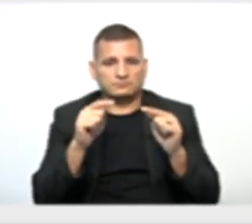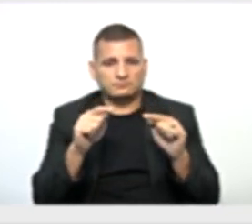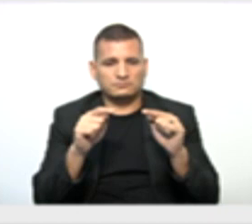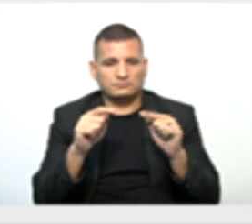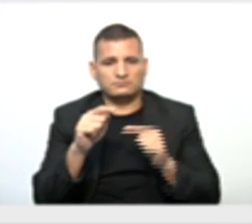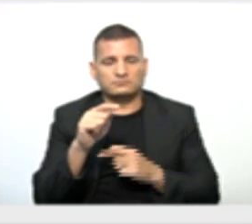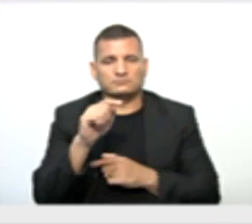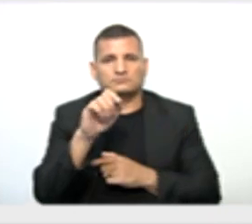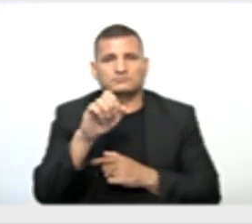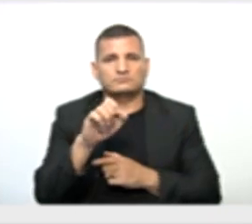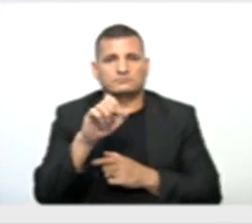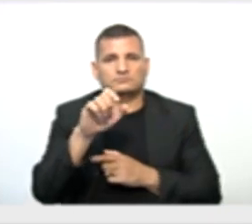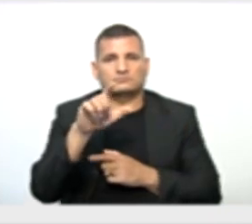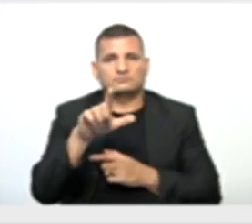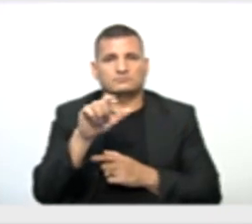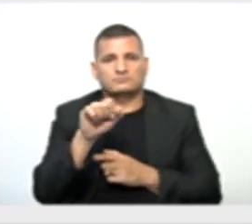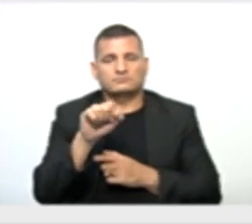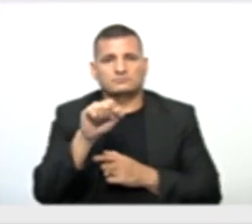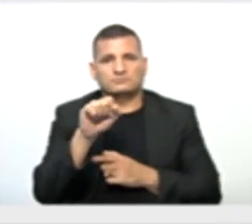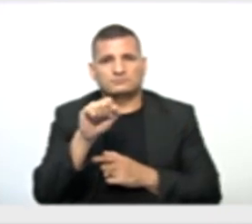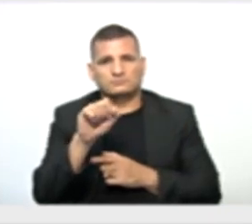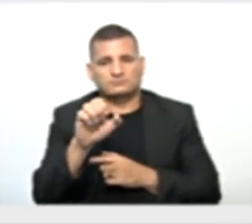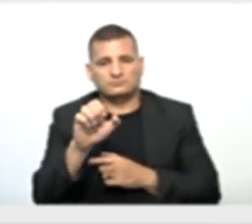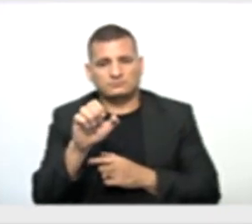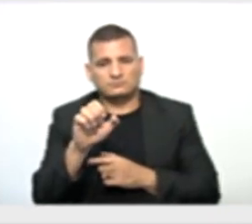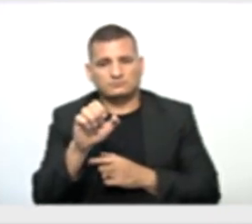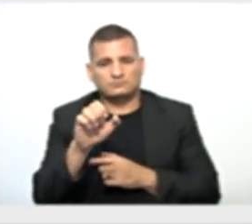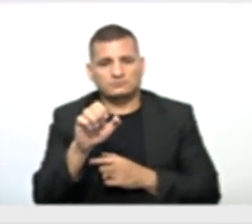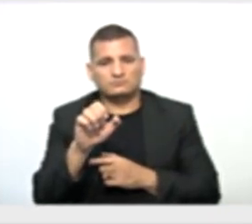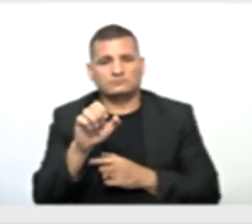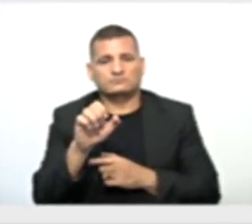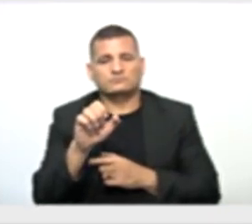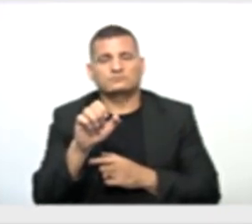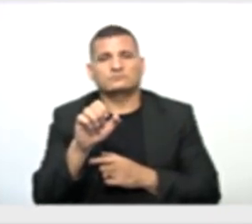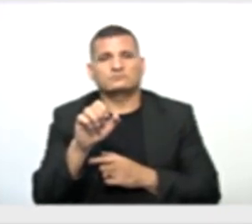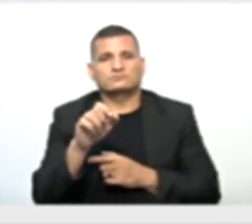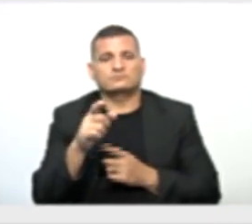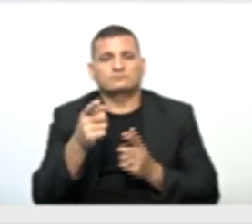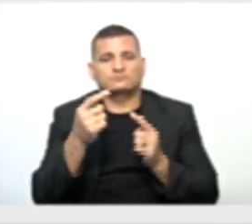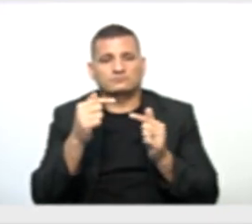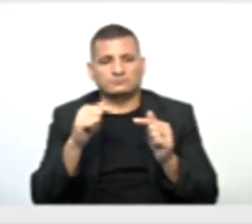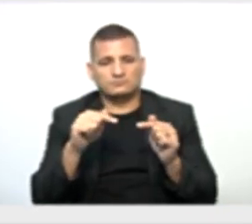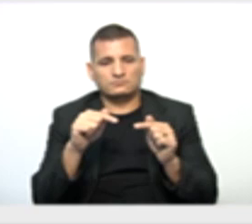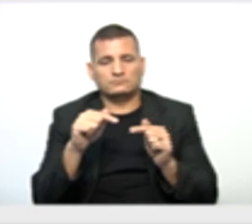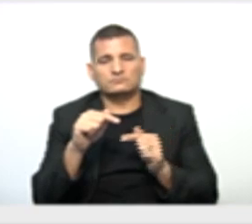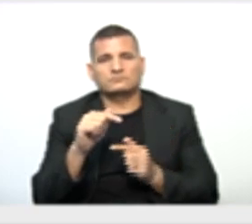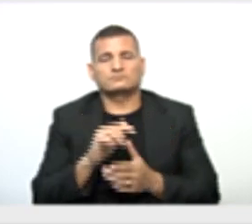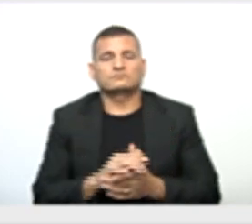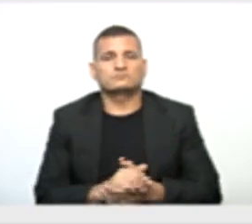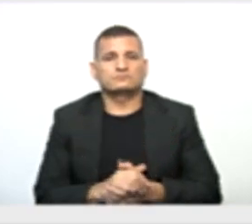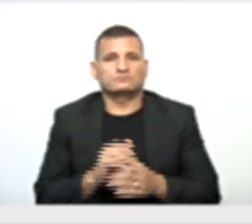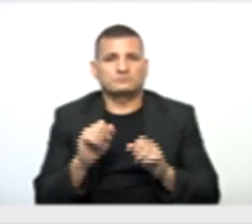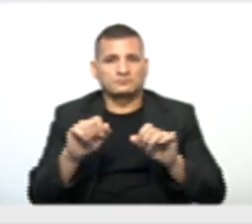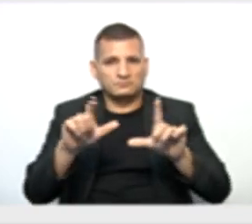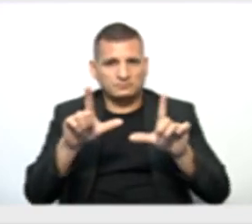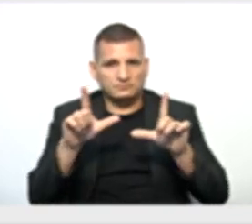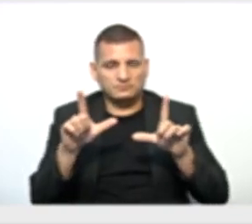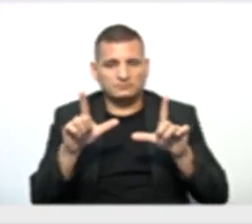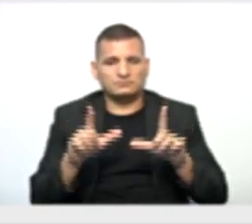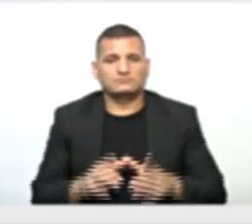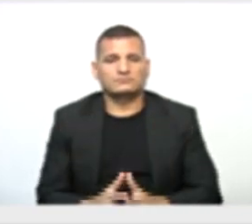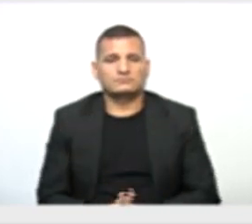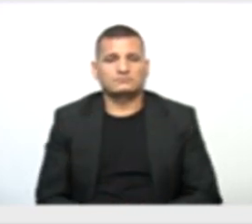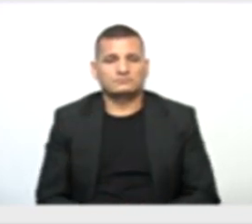condicional aqui, sendo falsa, ele executa o que está dentro do else, certo?